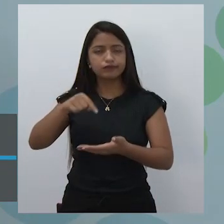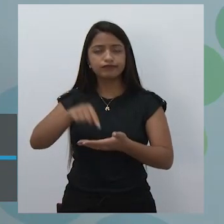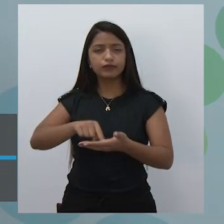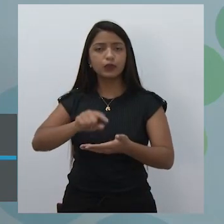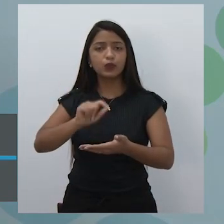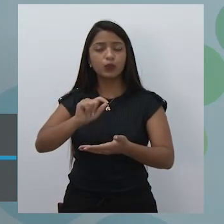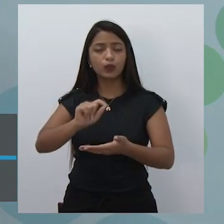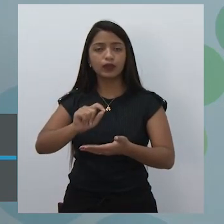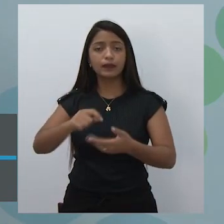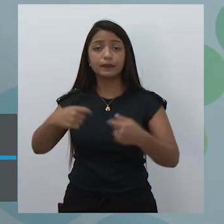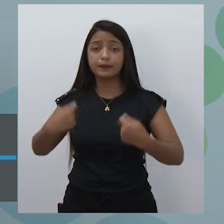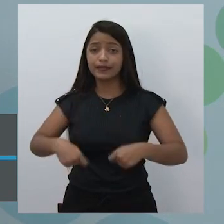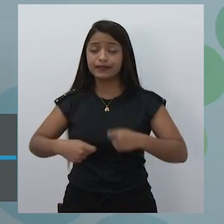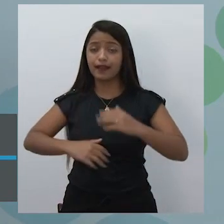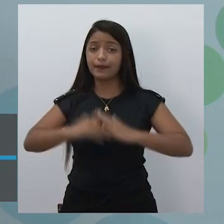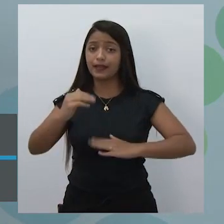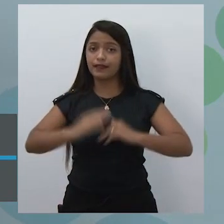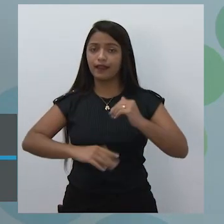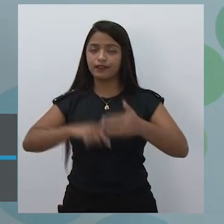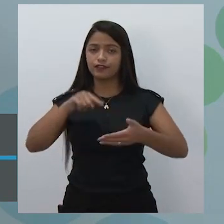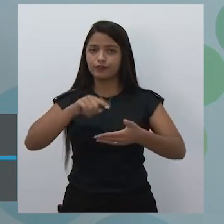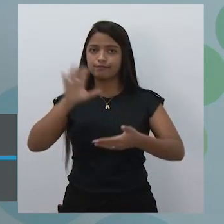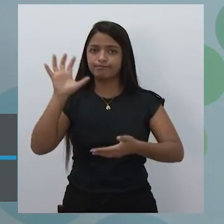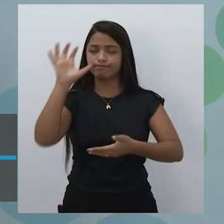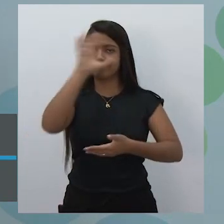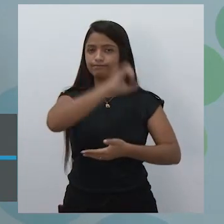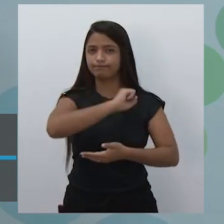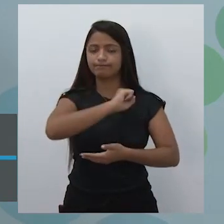o desenvolvimento da habilidade. E nós não